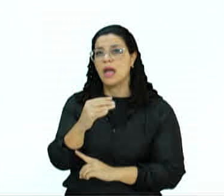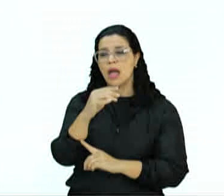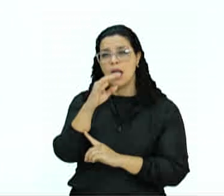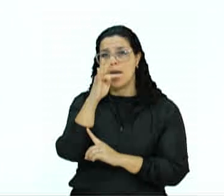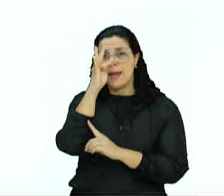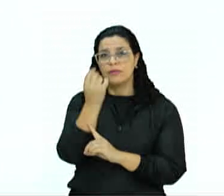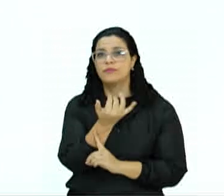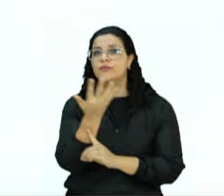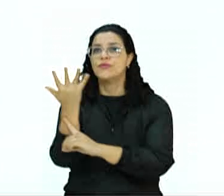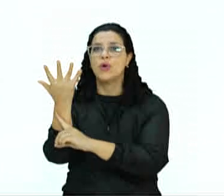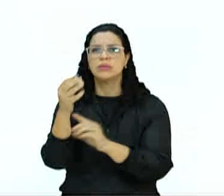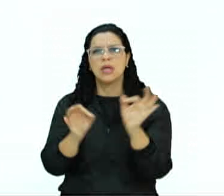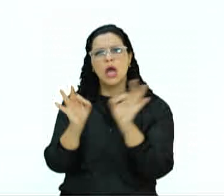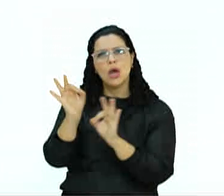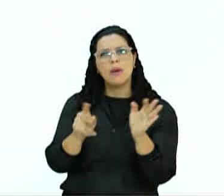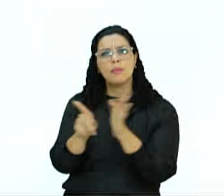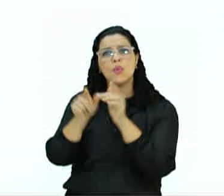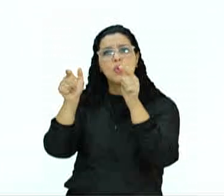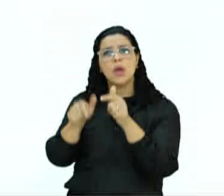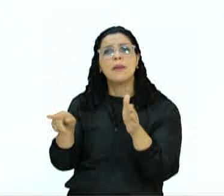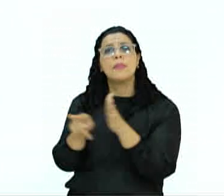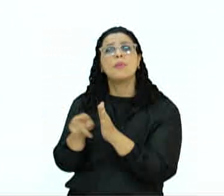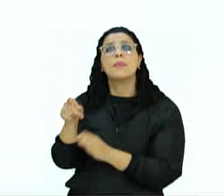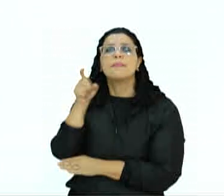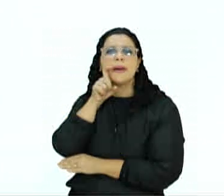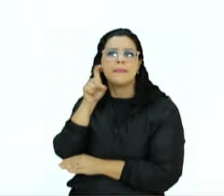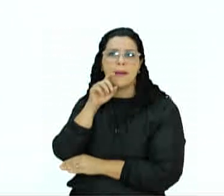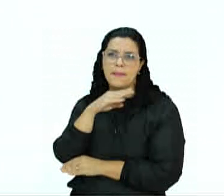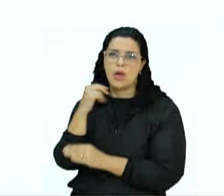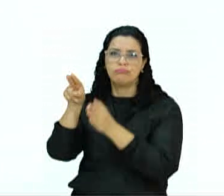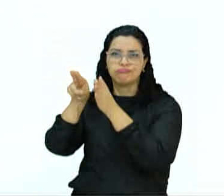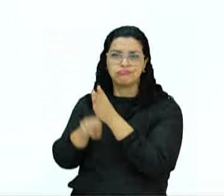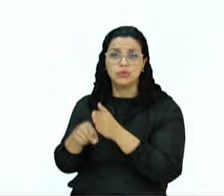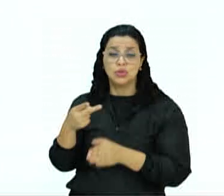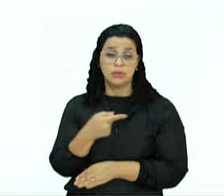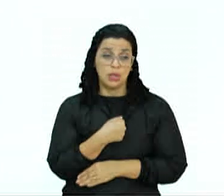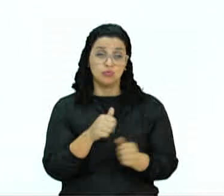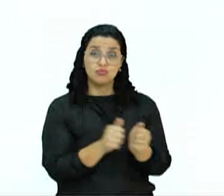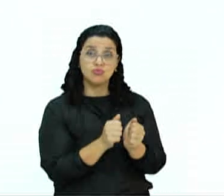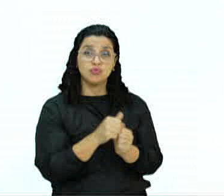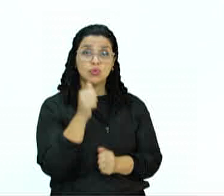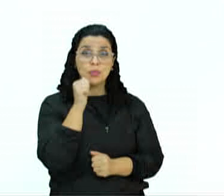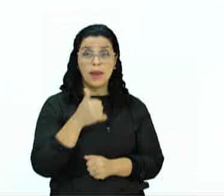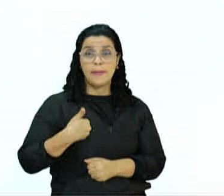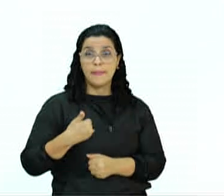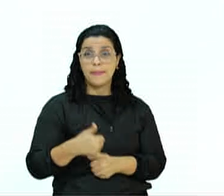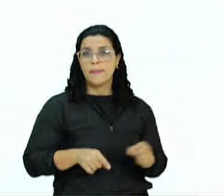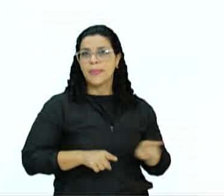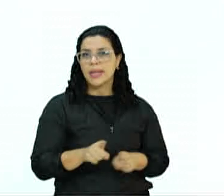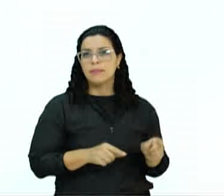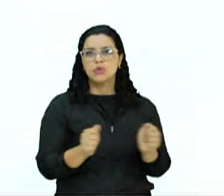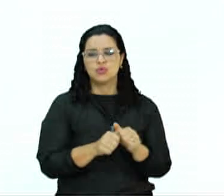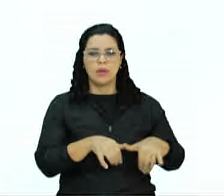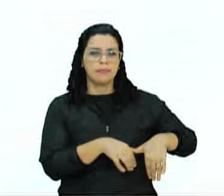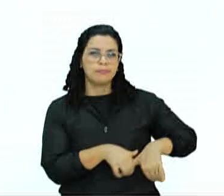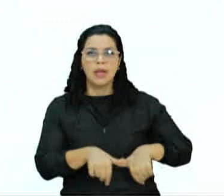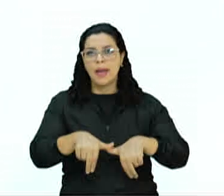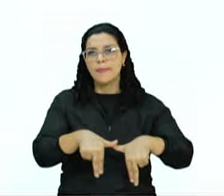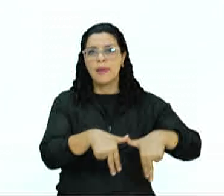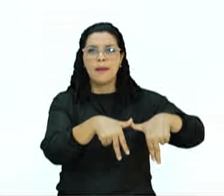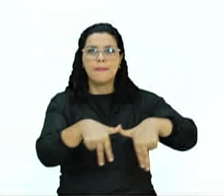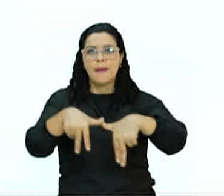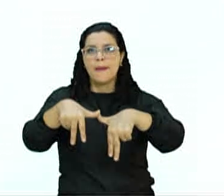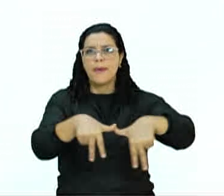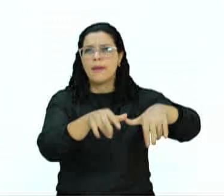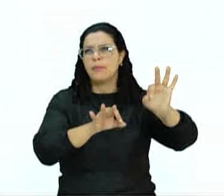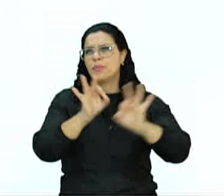nossa capelinha onde já estava enterrado meu pai. Eu e minha priminha vínhamos com ela e ficávamos por aí, de mãos dadas. Fazendo